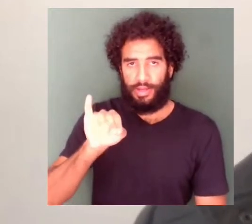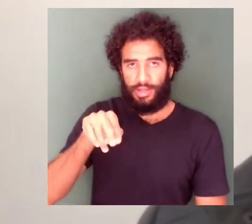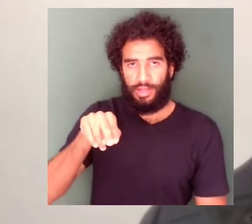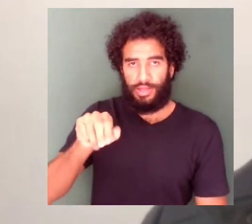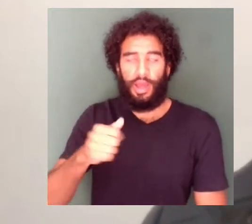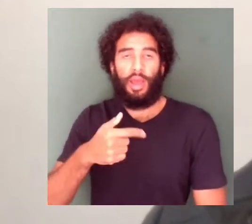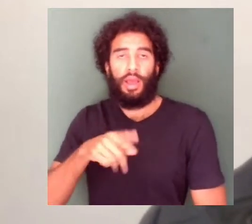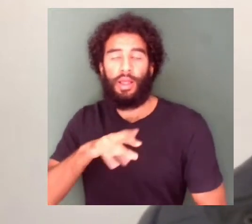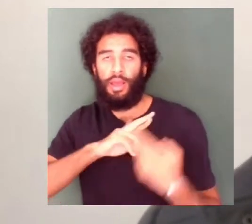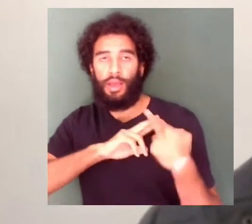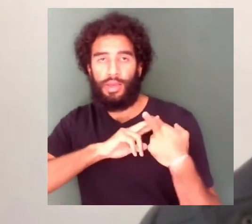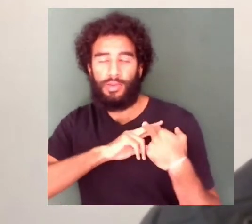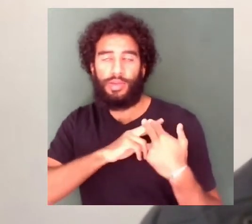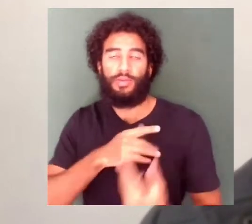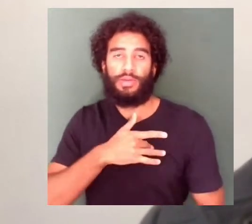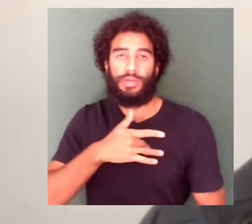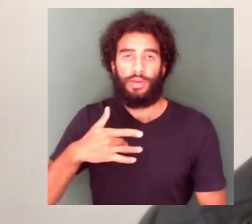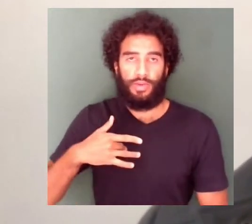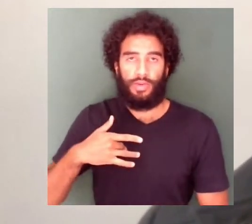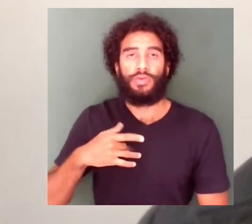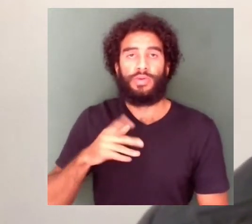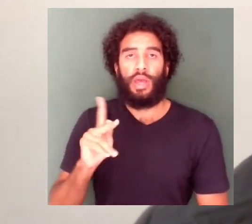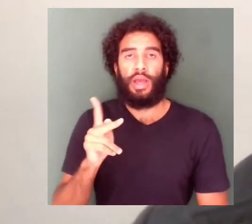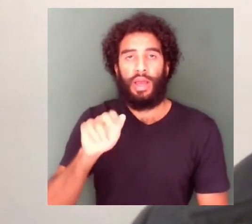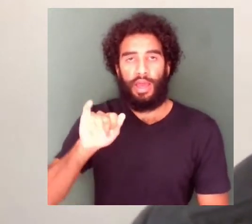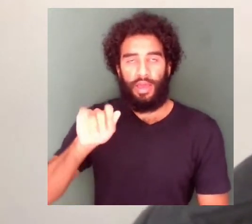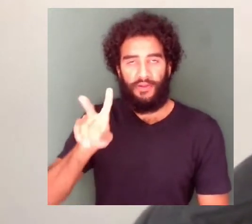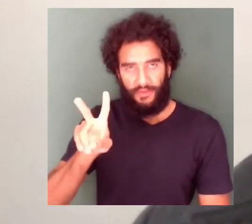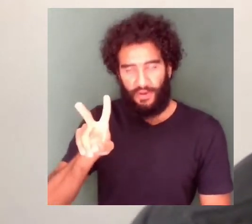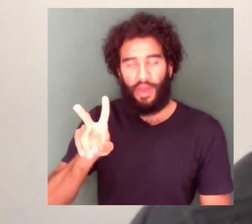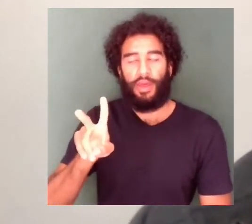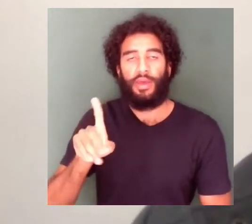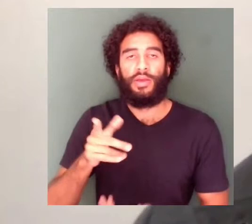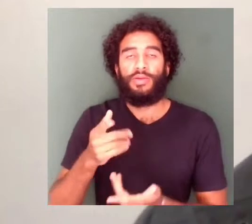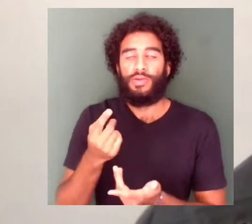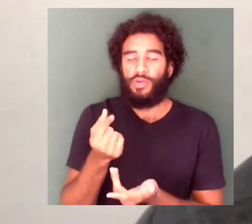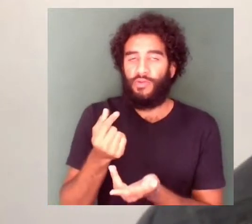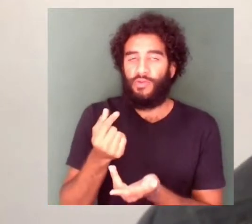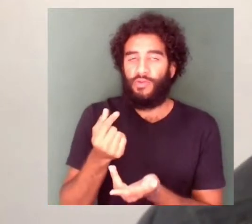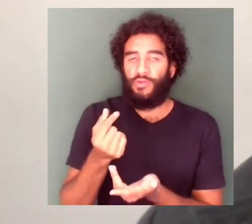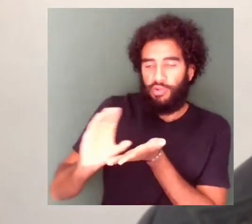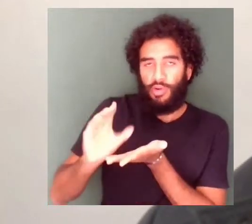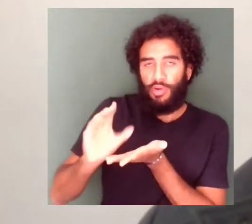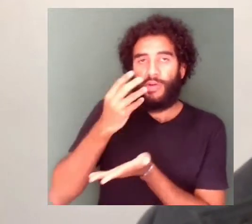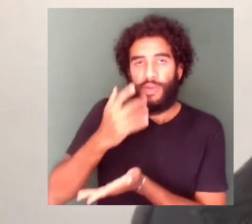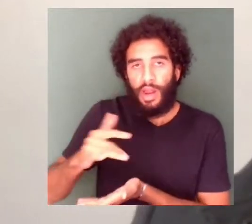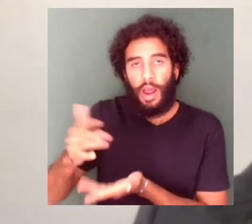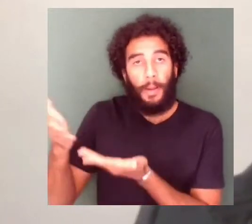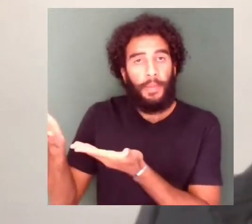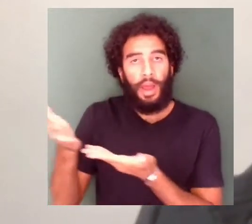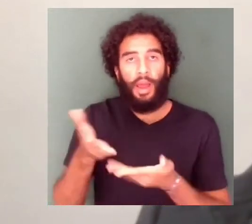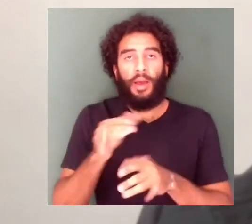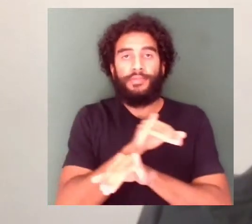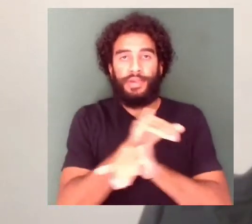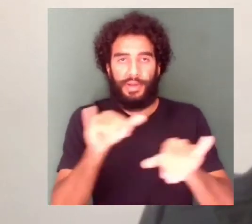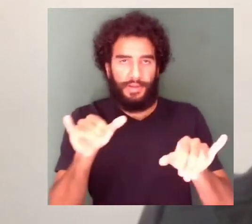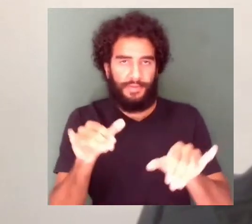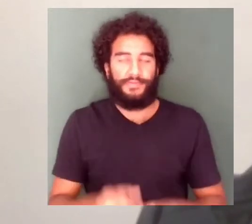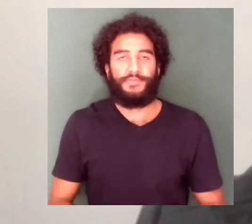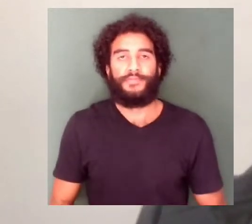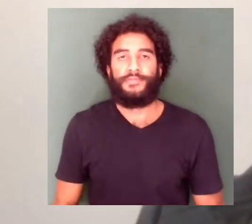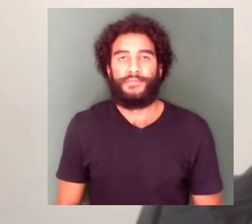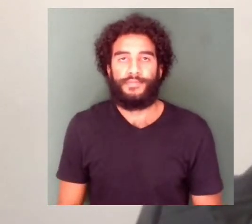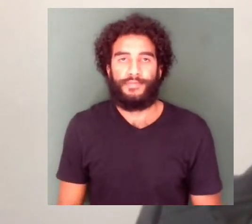saúde HIV do Fundo Nações Unidas para a Infância, UNICEF, para dar as boas-vindas. Muito